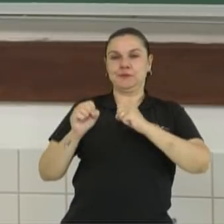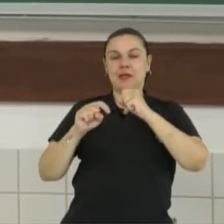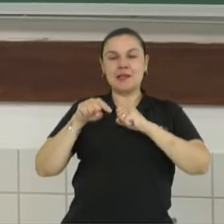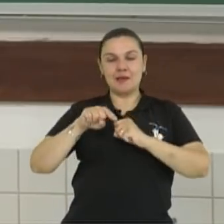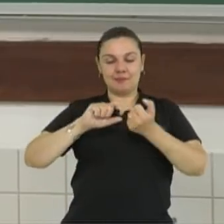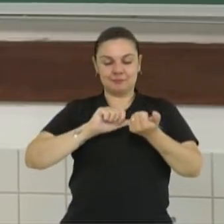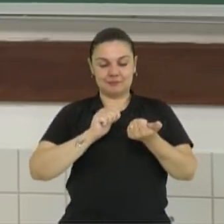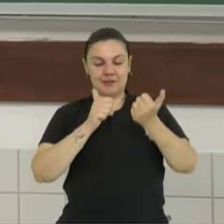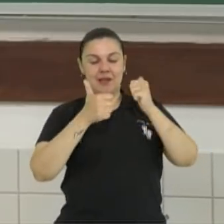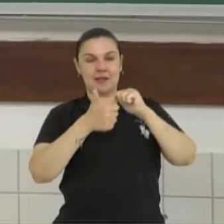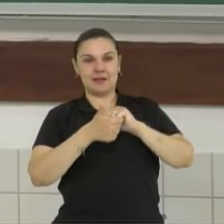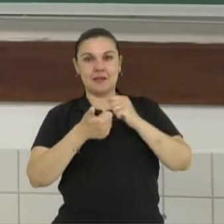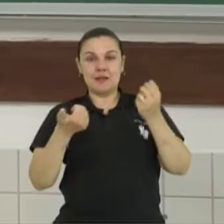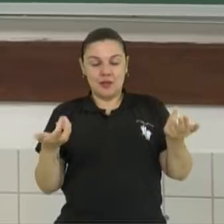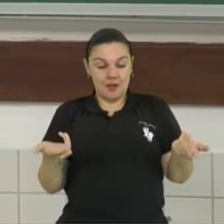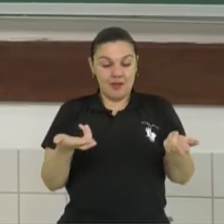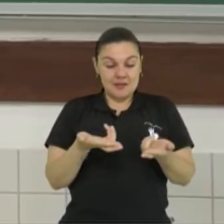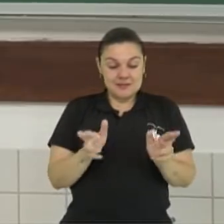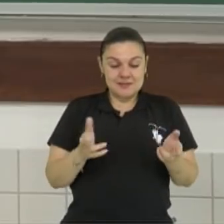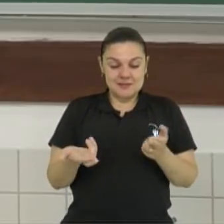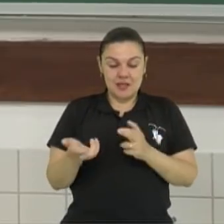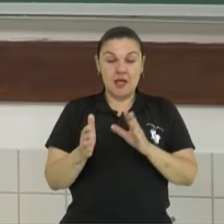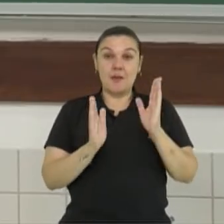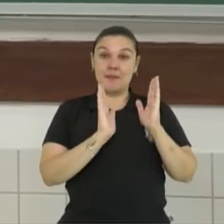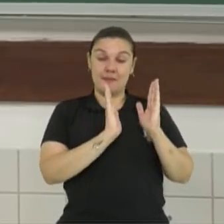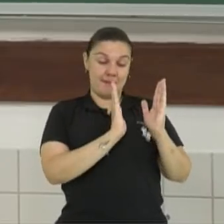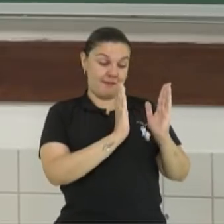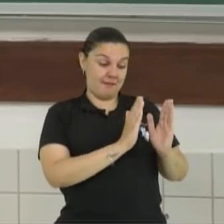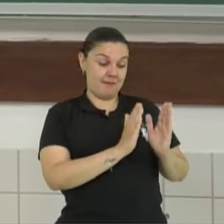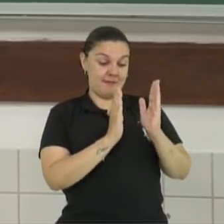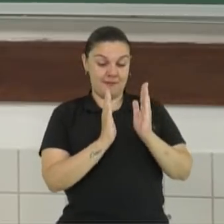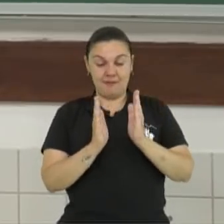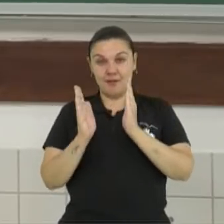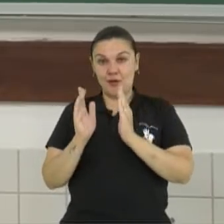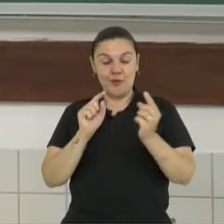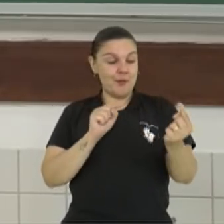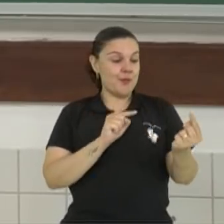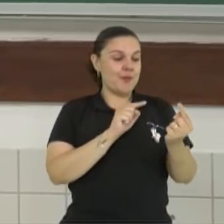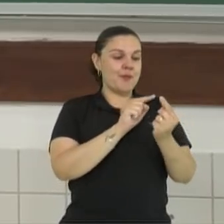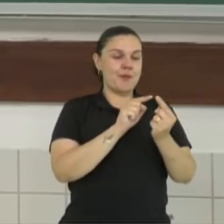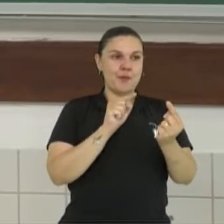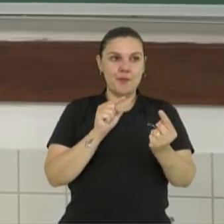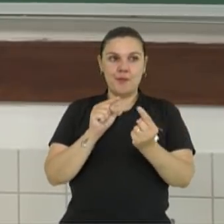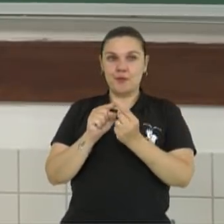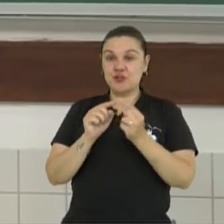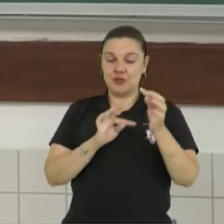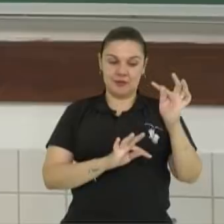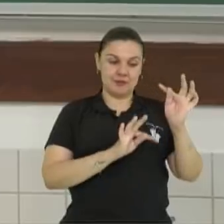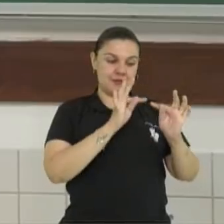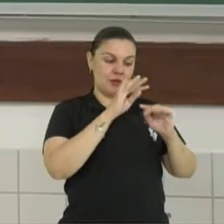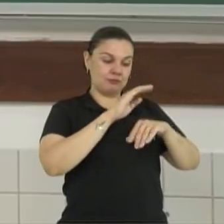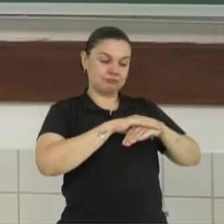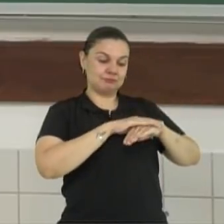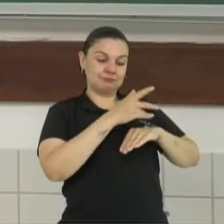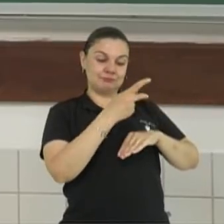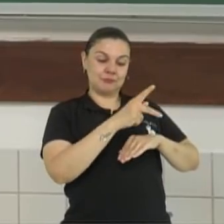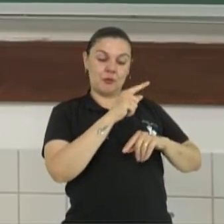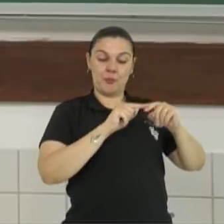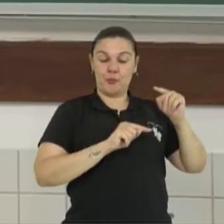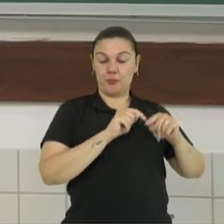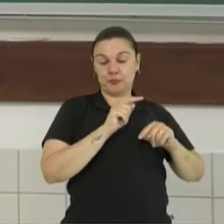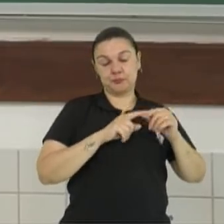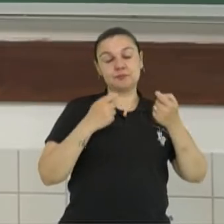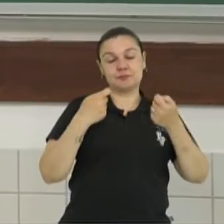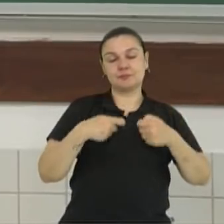indústria. Então, elas se relacionam, mas cada uma delas vai ter o uso da tecnologia de acordo com o produto